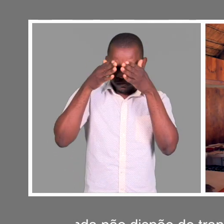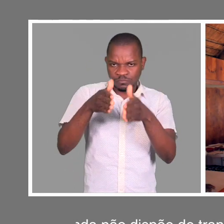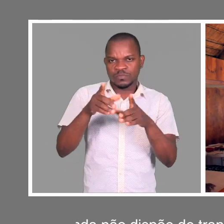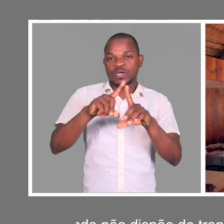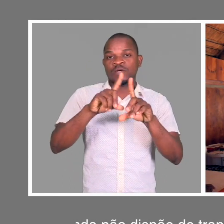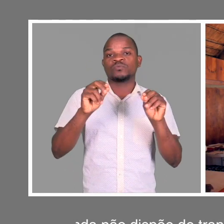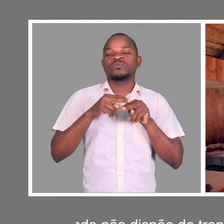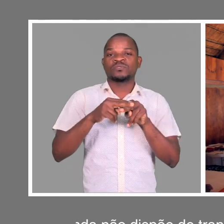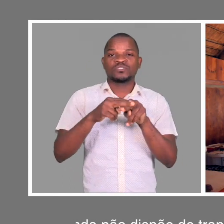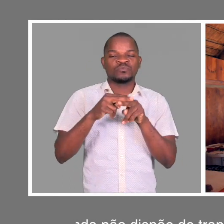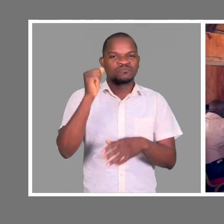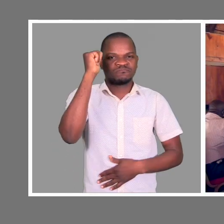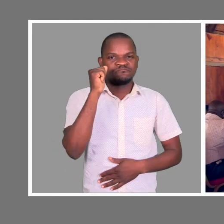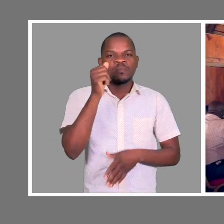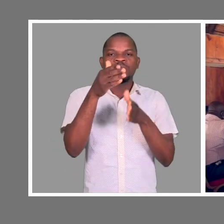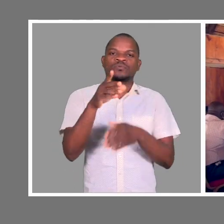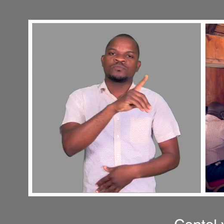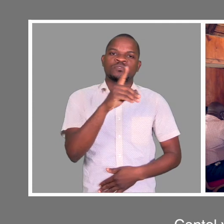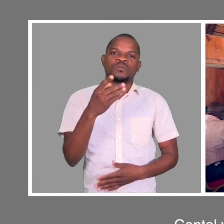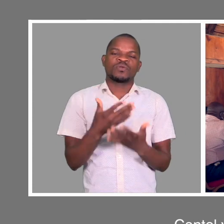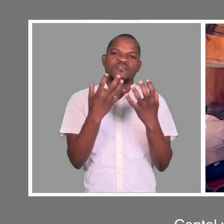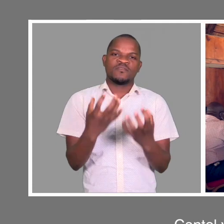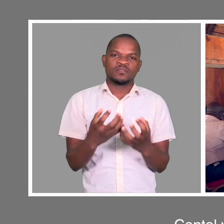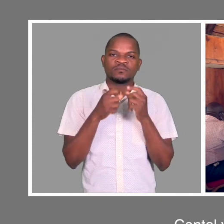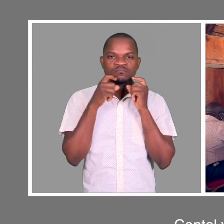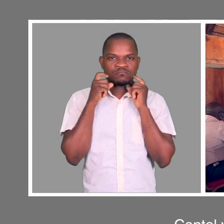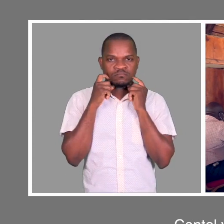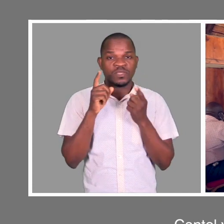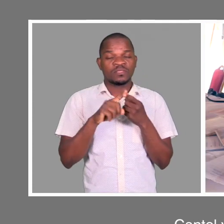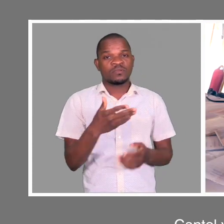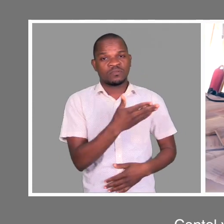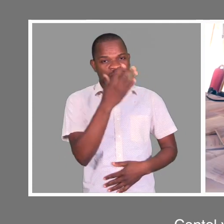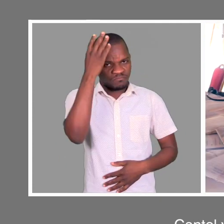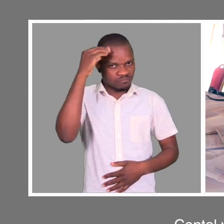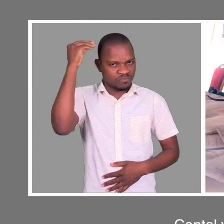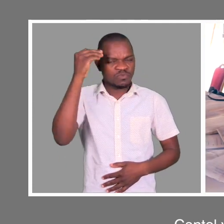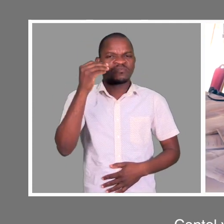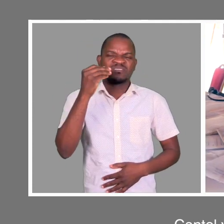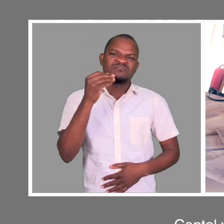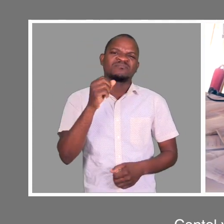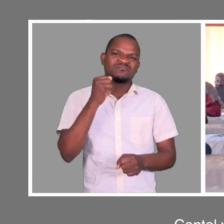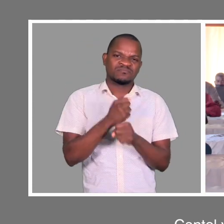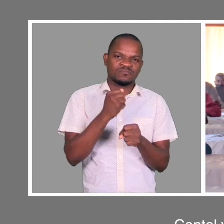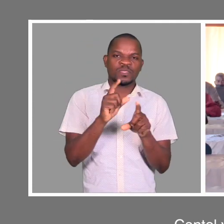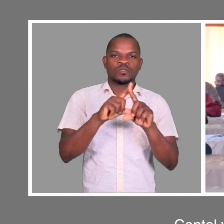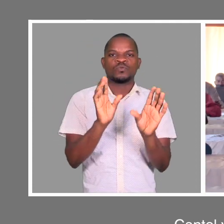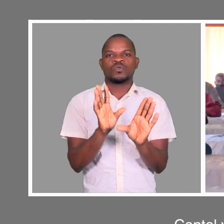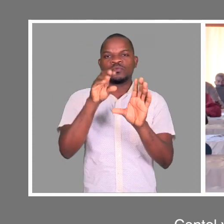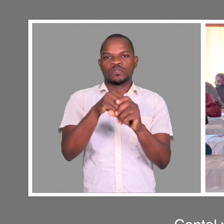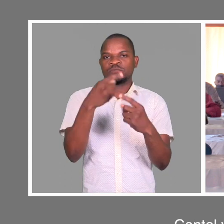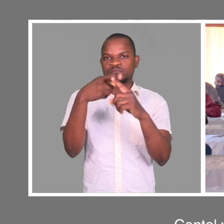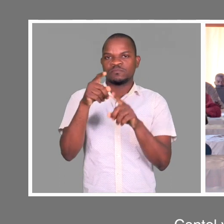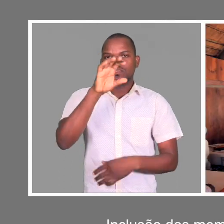acessível para as pessoas com deficiência. Para o efeito, Cantol vai apostar na inclusão ativa das delegações